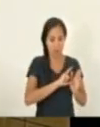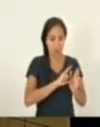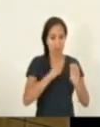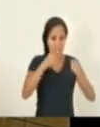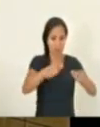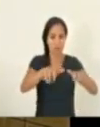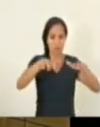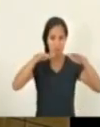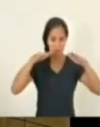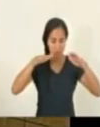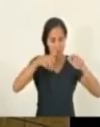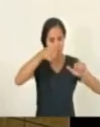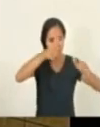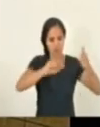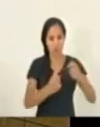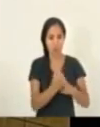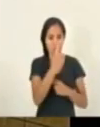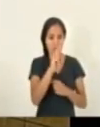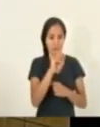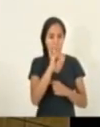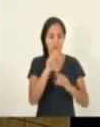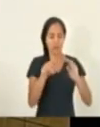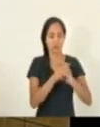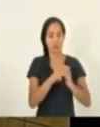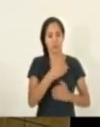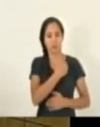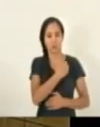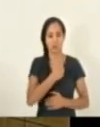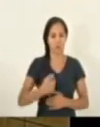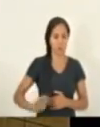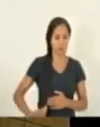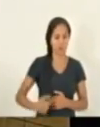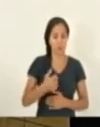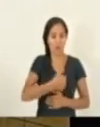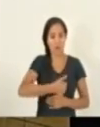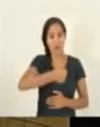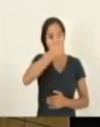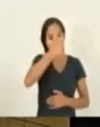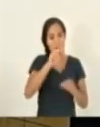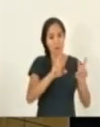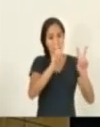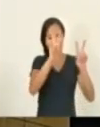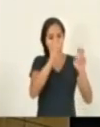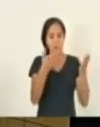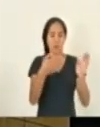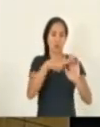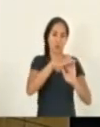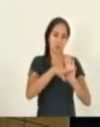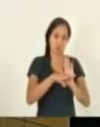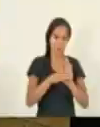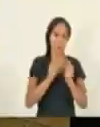plenário apreciar um veto do governo, que é o primeiro item da pauta. Acompanhe os trabalhos com a gente.